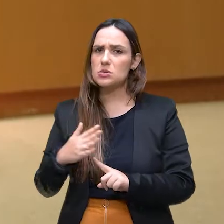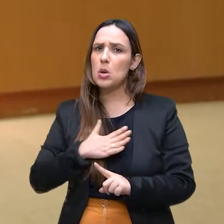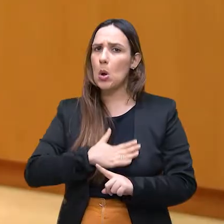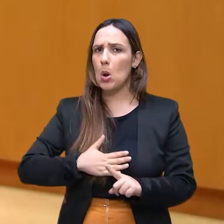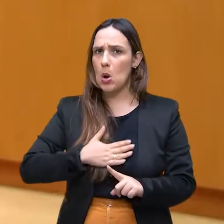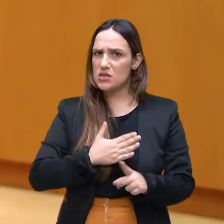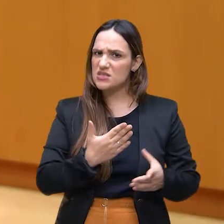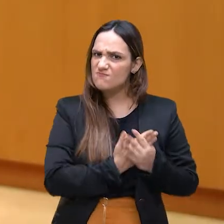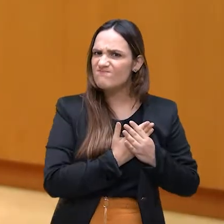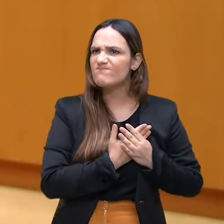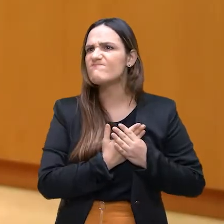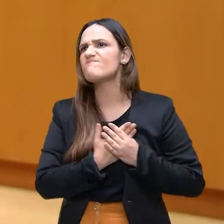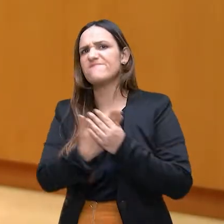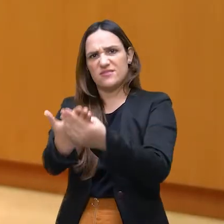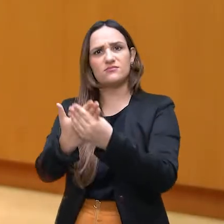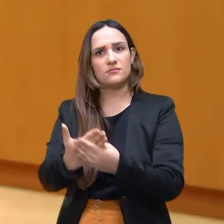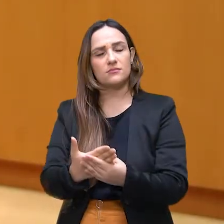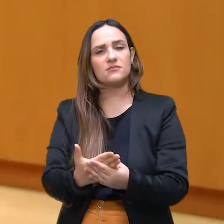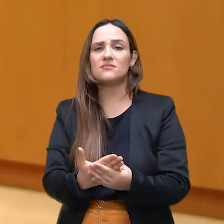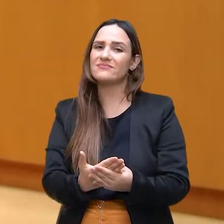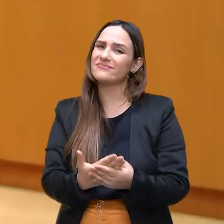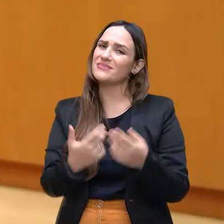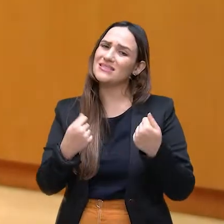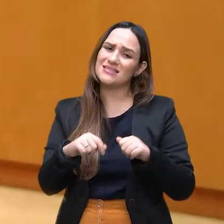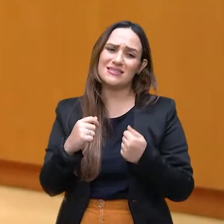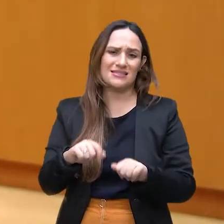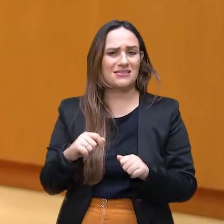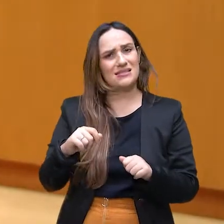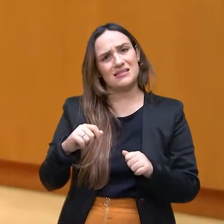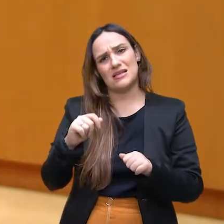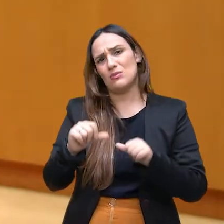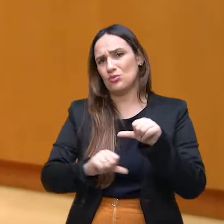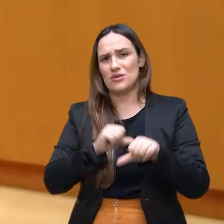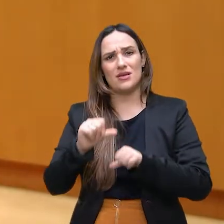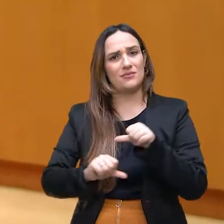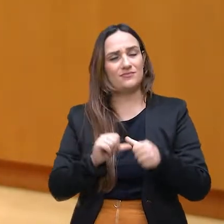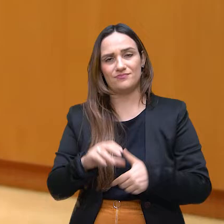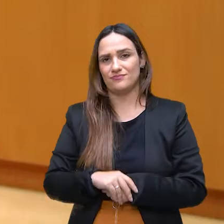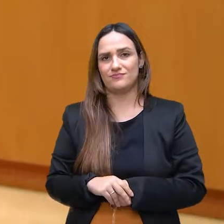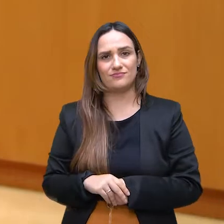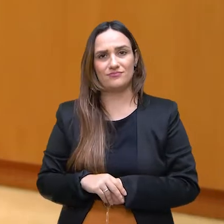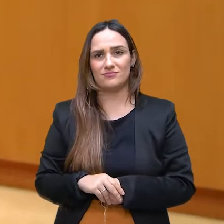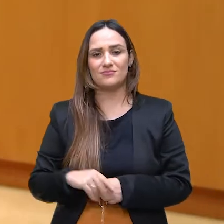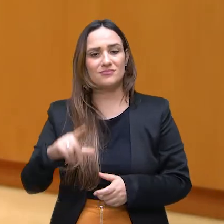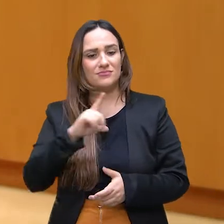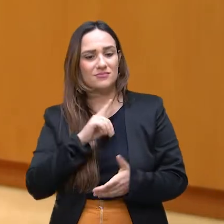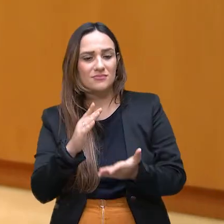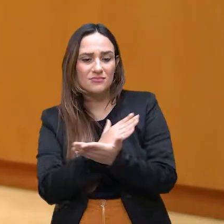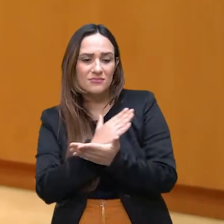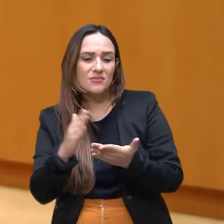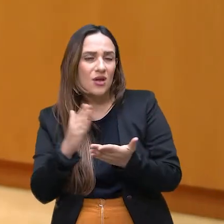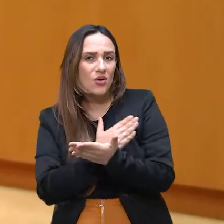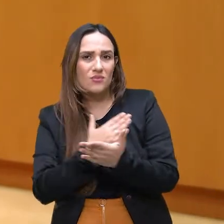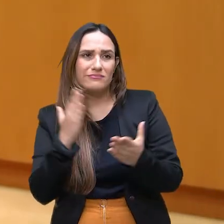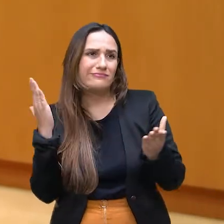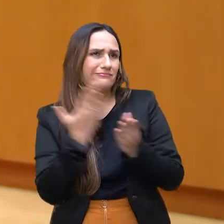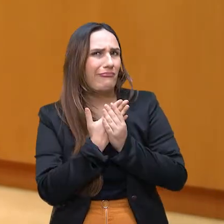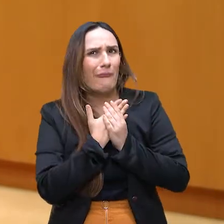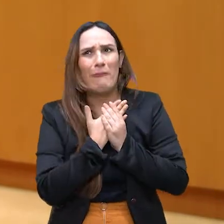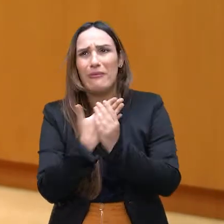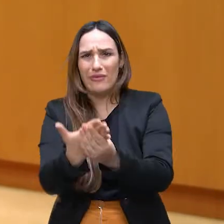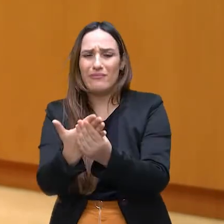um traço cultural que nós precisamos modificar. Muitas das coisas que estão judicializadas podem